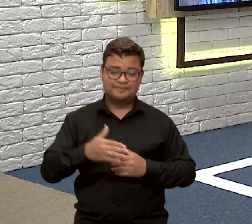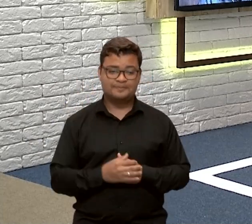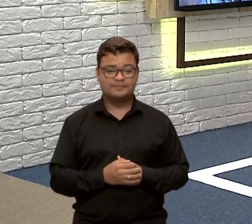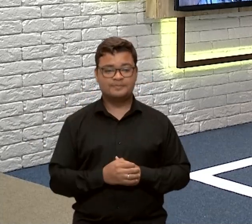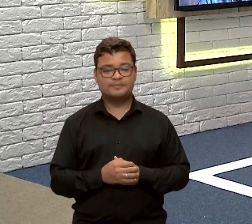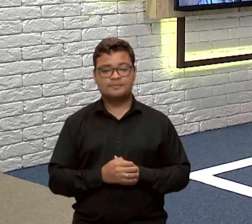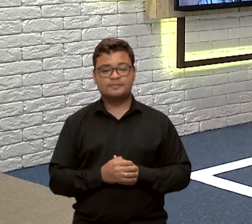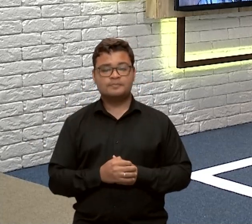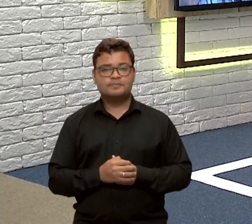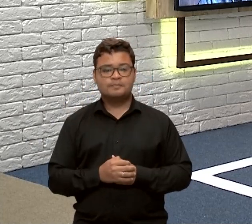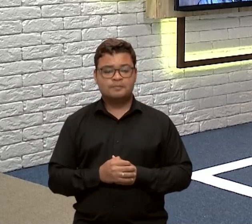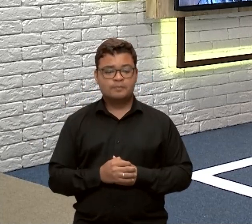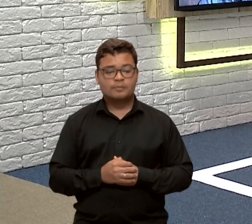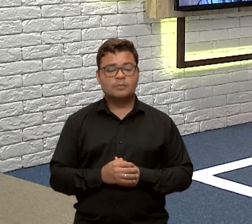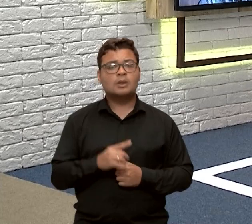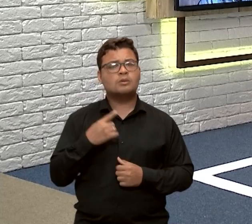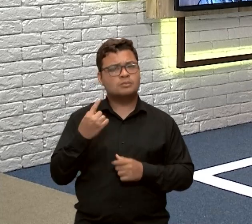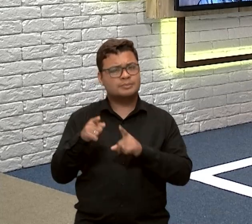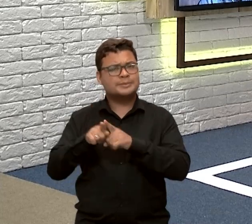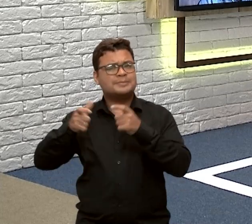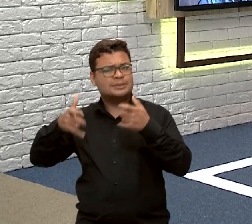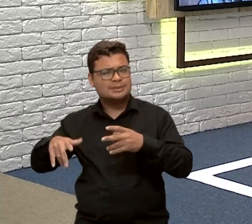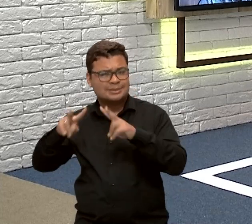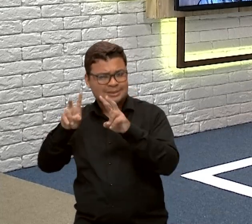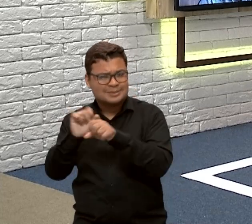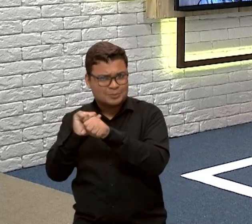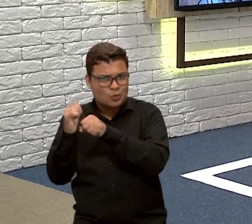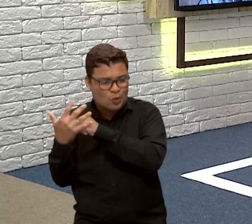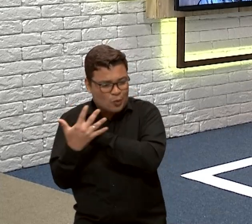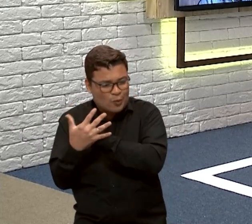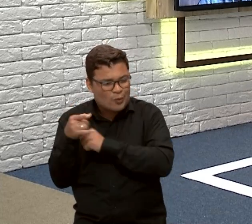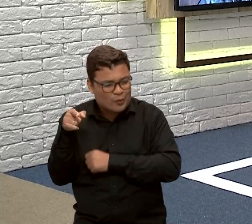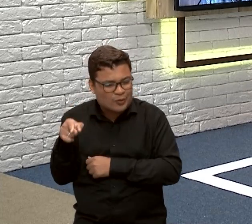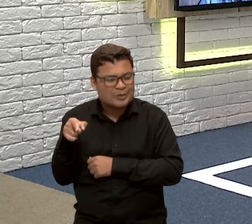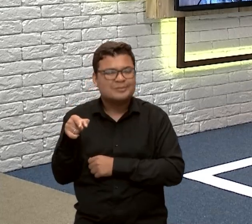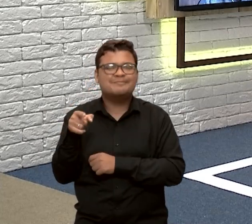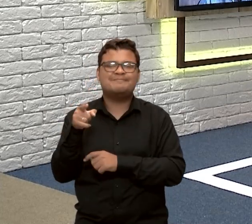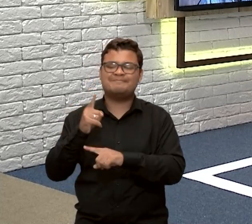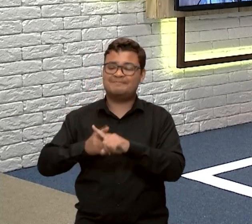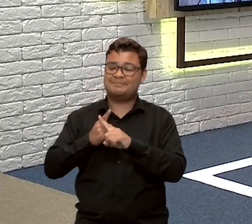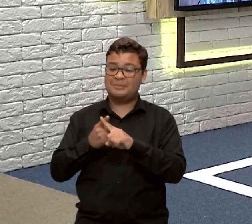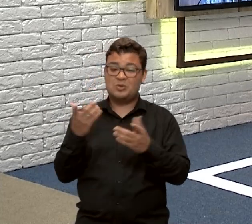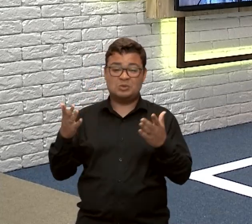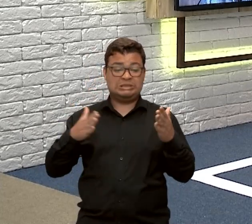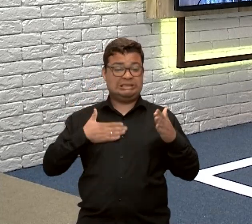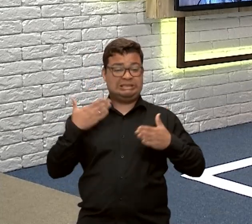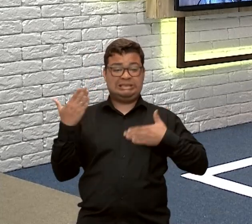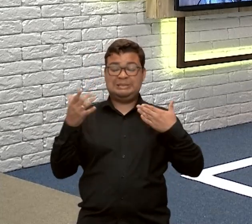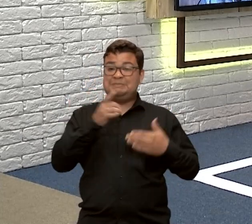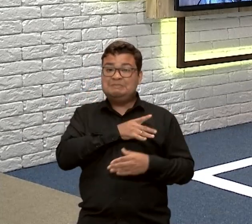situação extremamente dolorida, sofrida. Espero aí que a gente consiga, né, falar